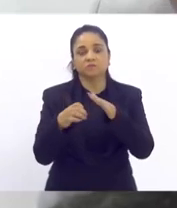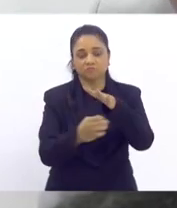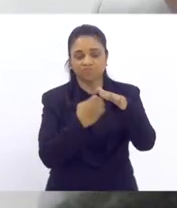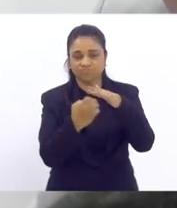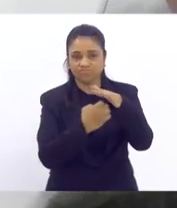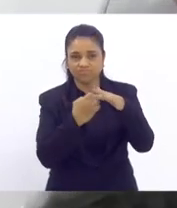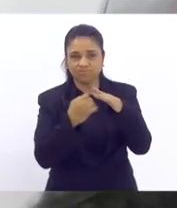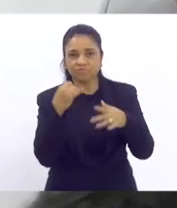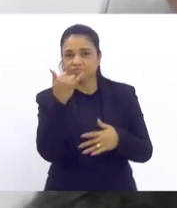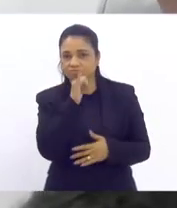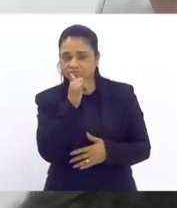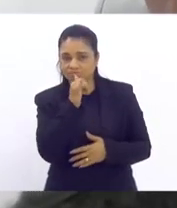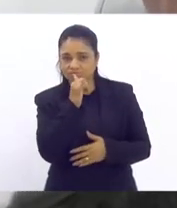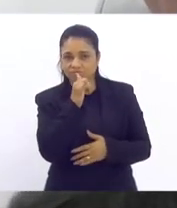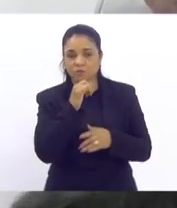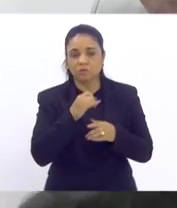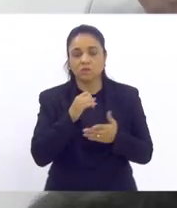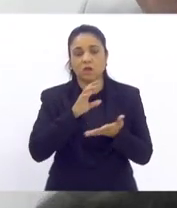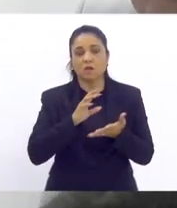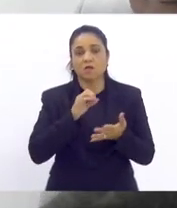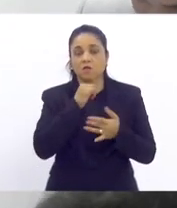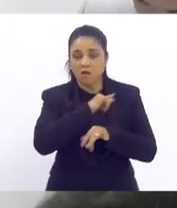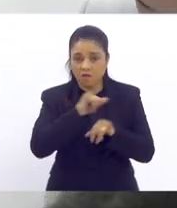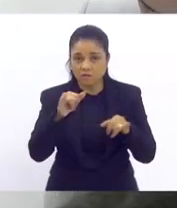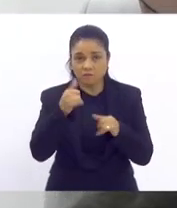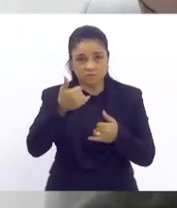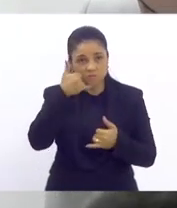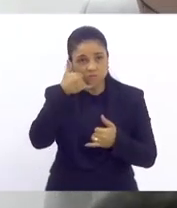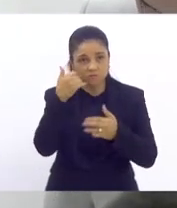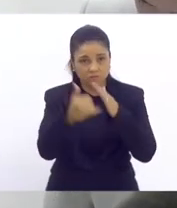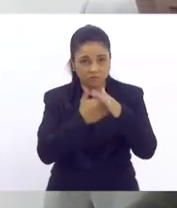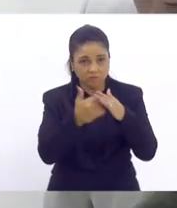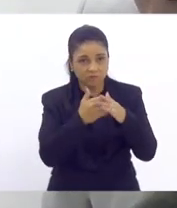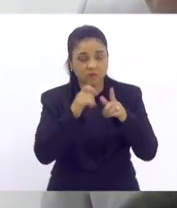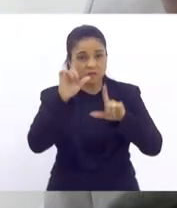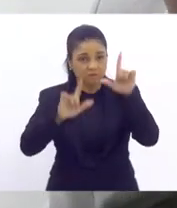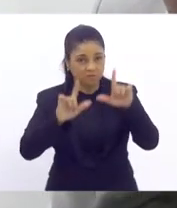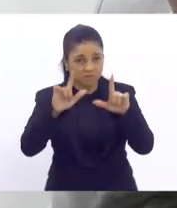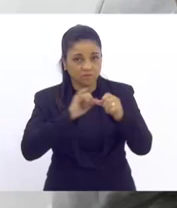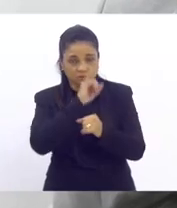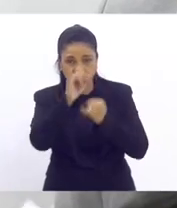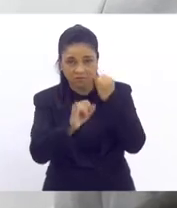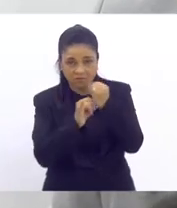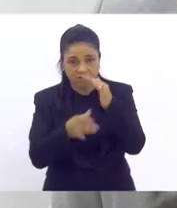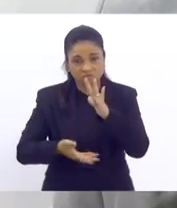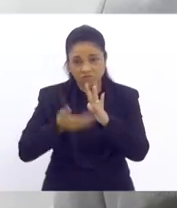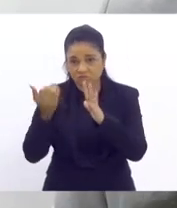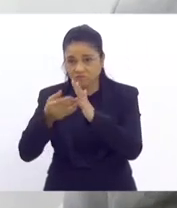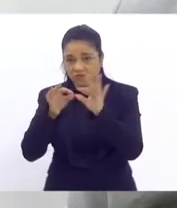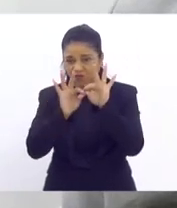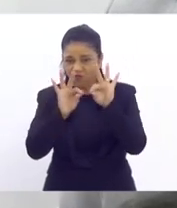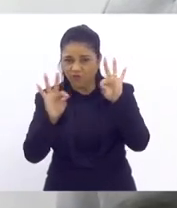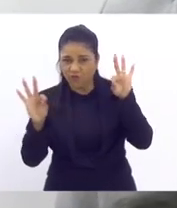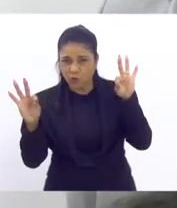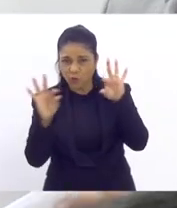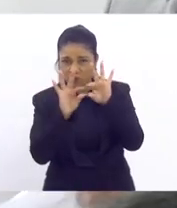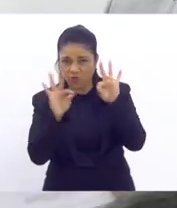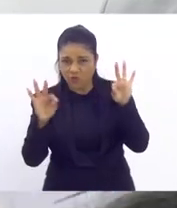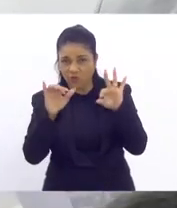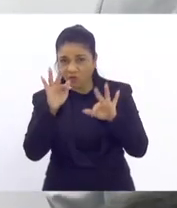energia elétrica notificar as empresas de telefonia internet TV a cabo para remoção dos fios